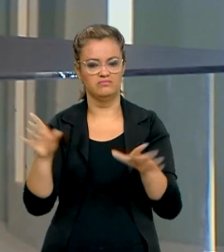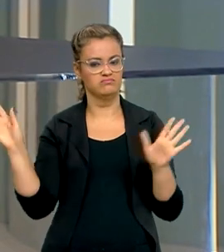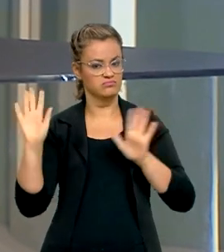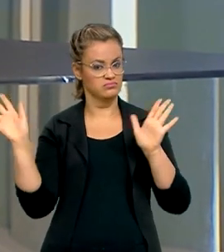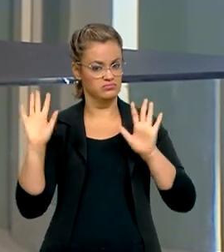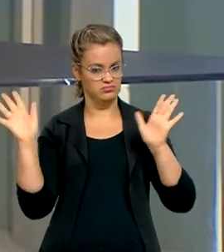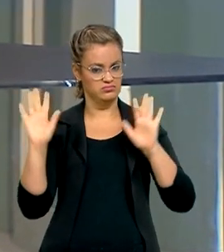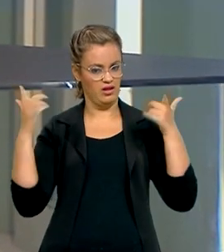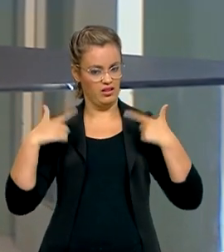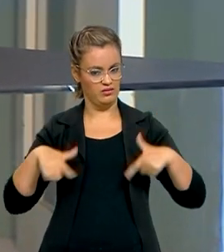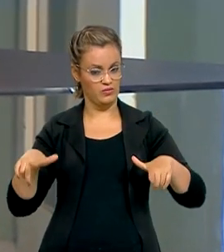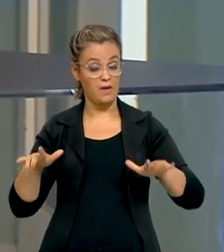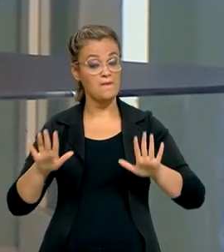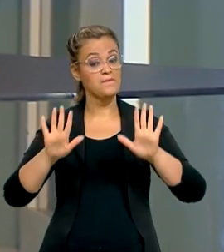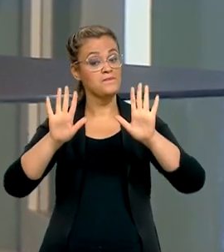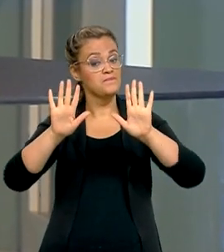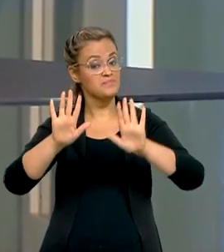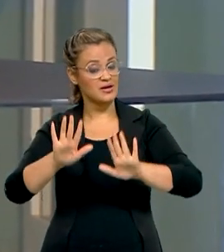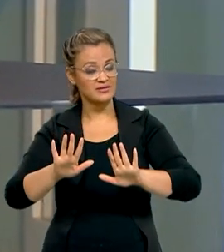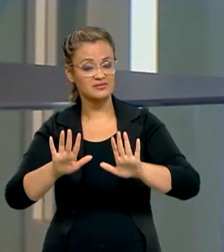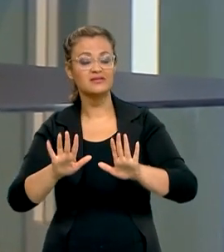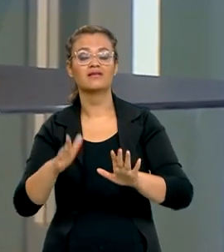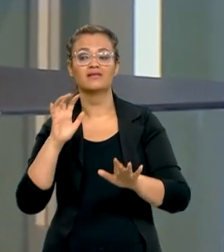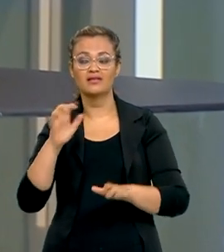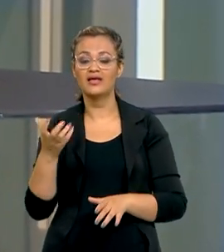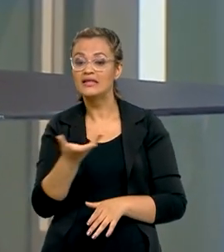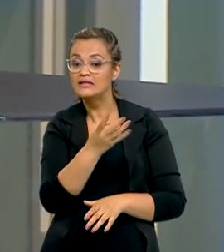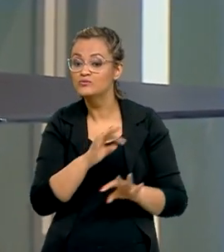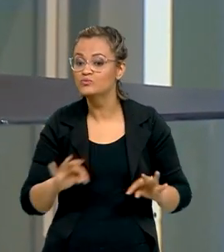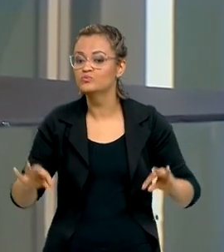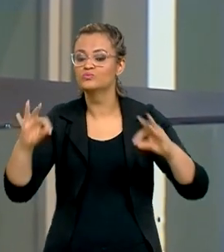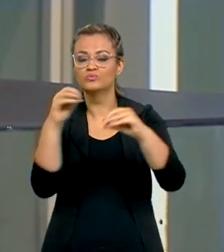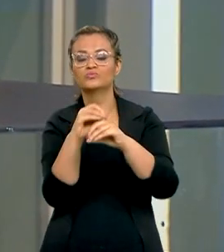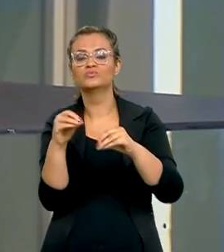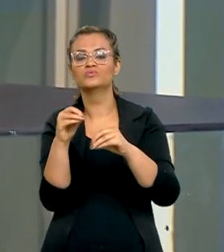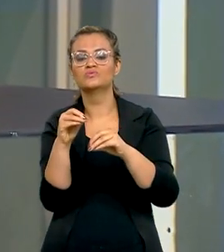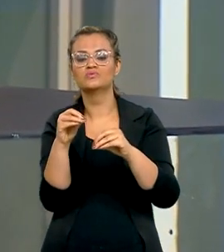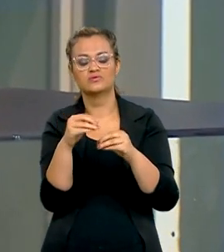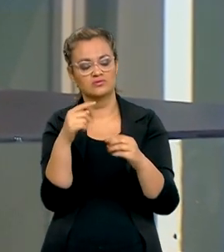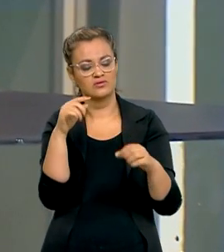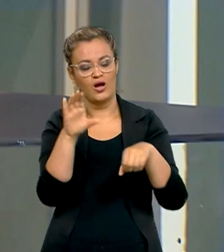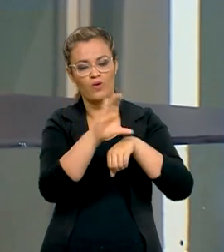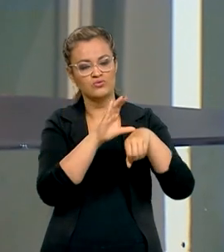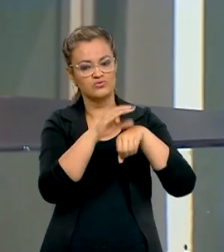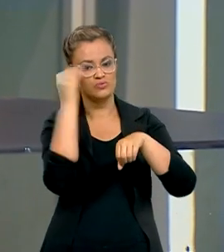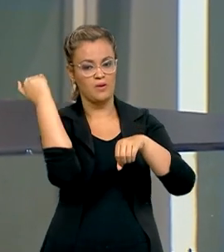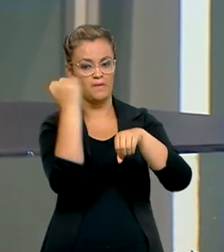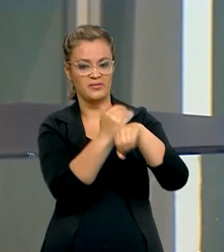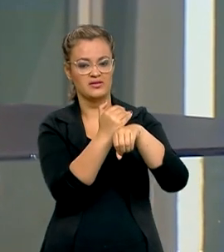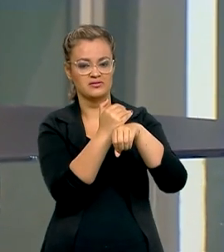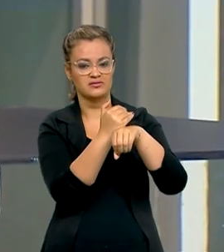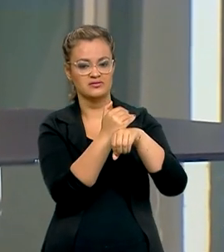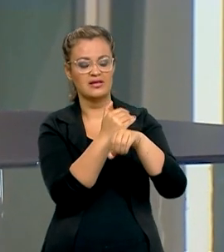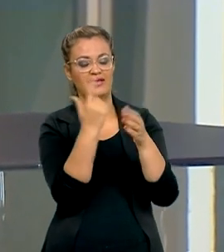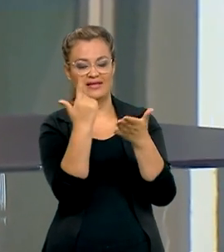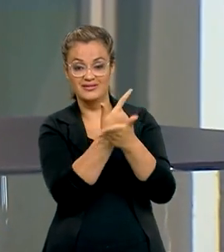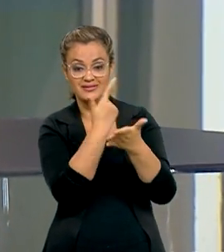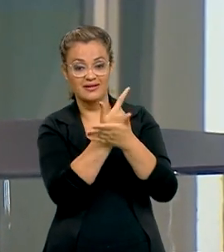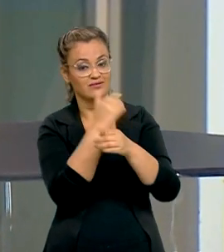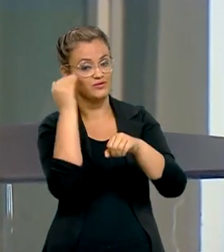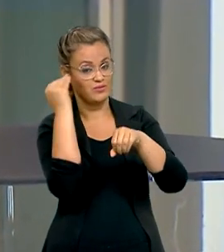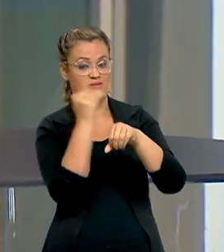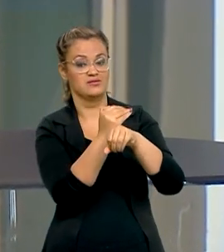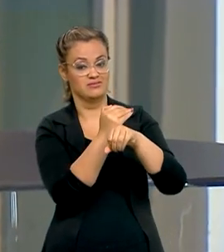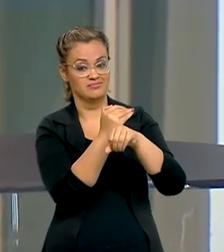Agora, quer que todos sigam o que está na Constituição, o livrinho tem que ser respeitado